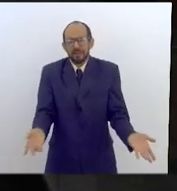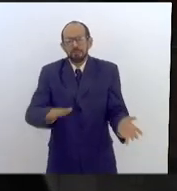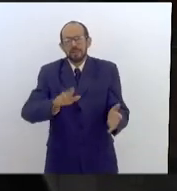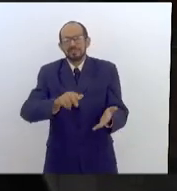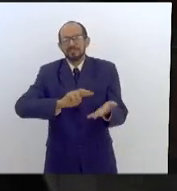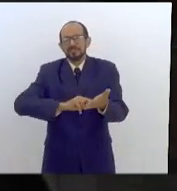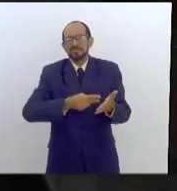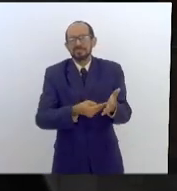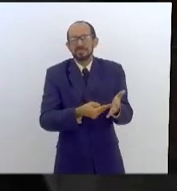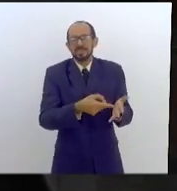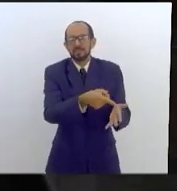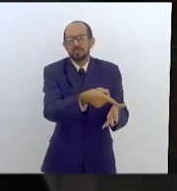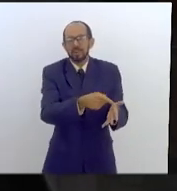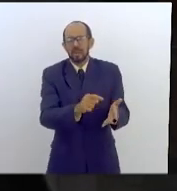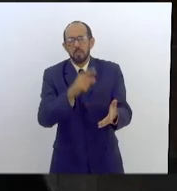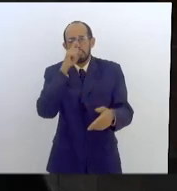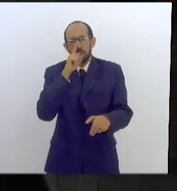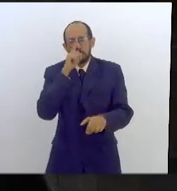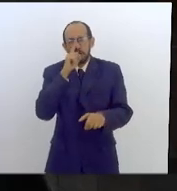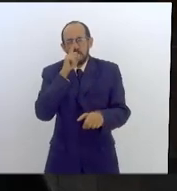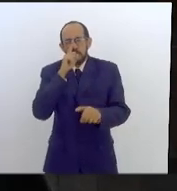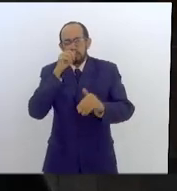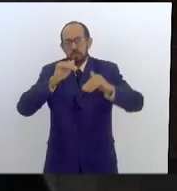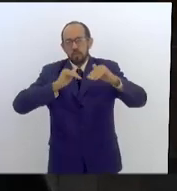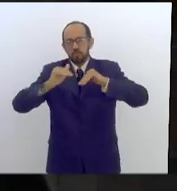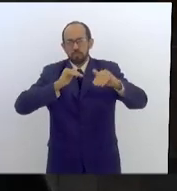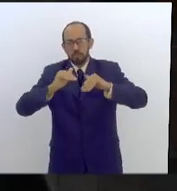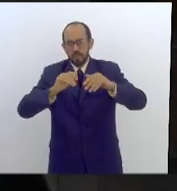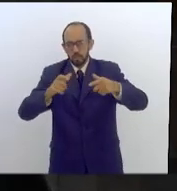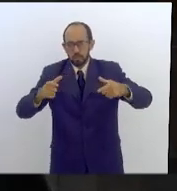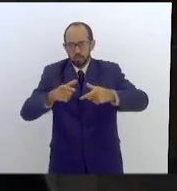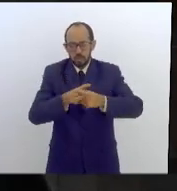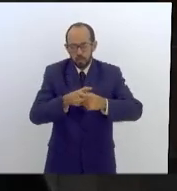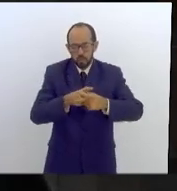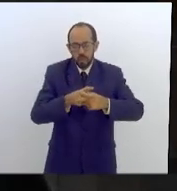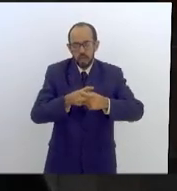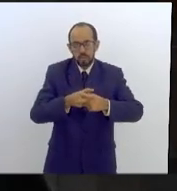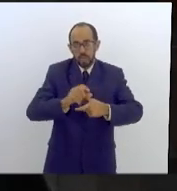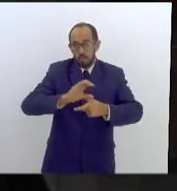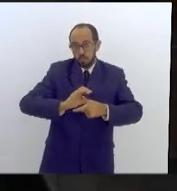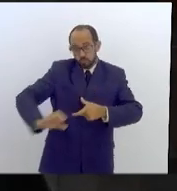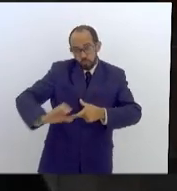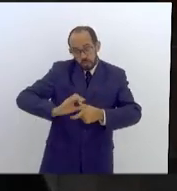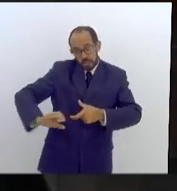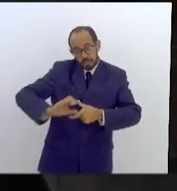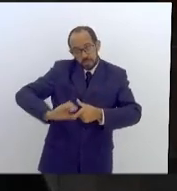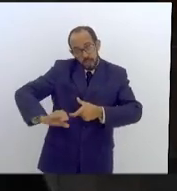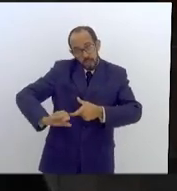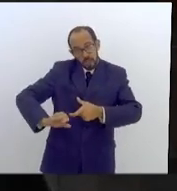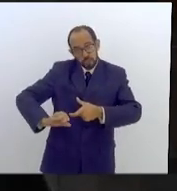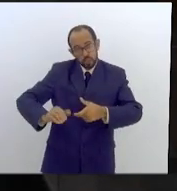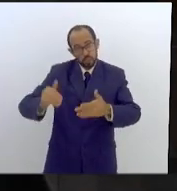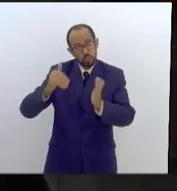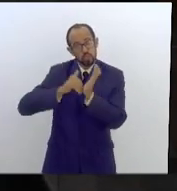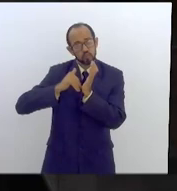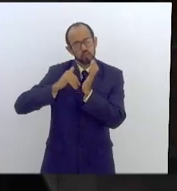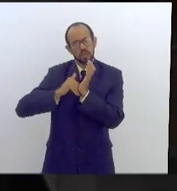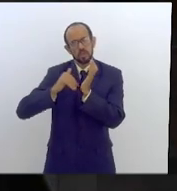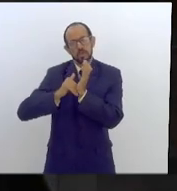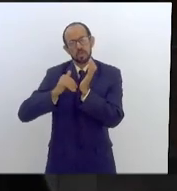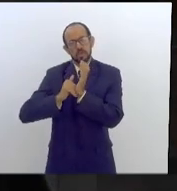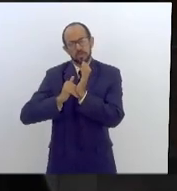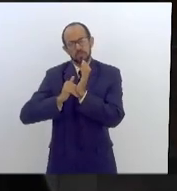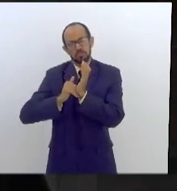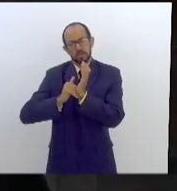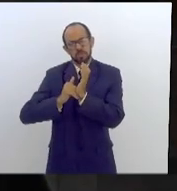o movimento minoritário é verdade de reação e financiado ocultamente financiado ocultamente